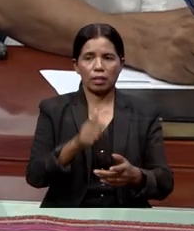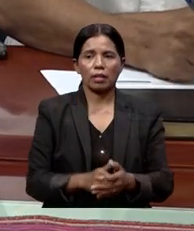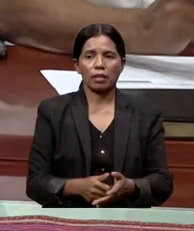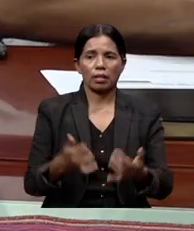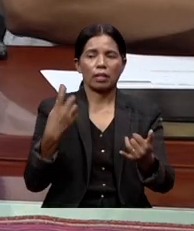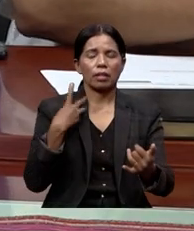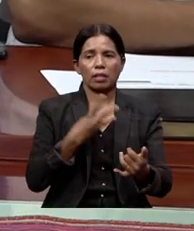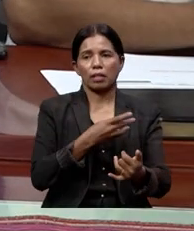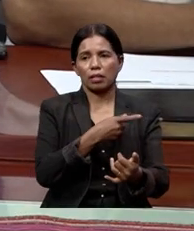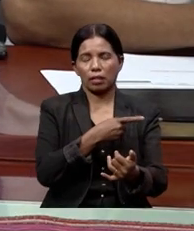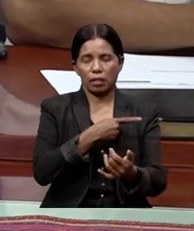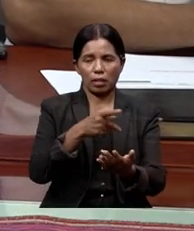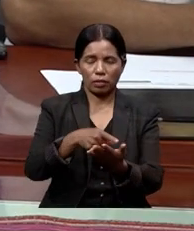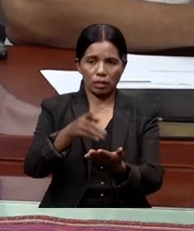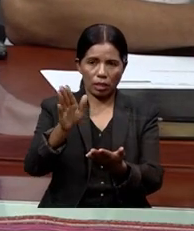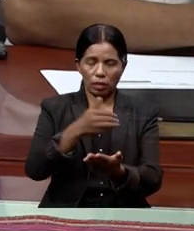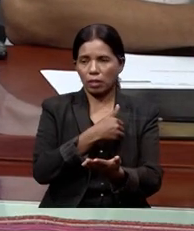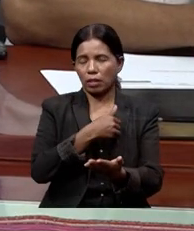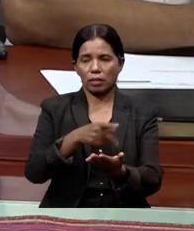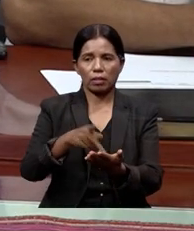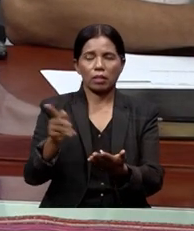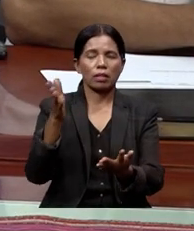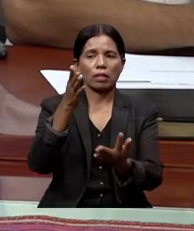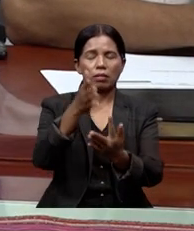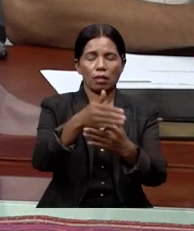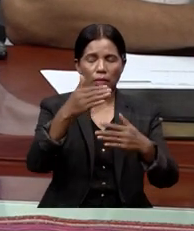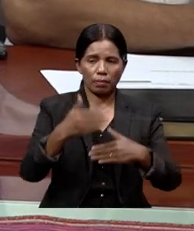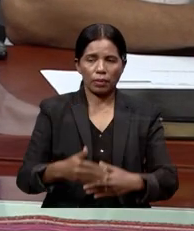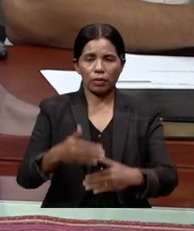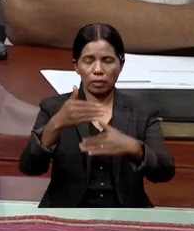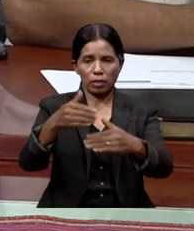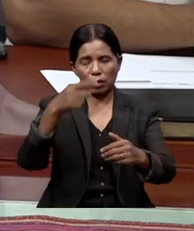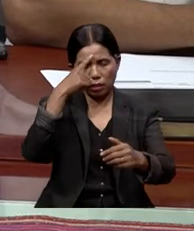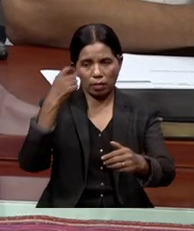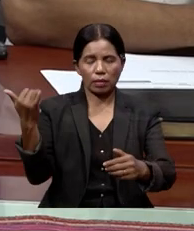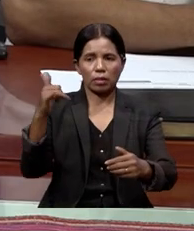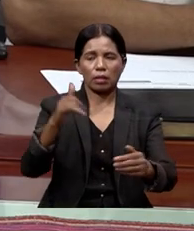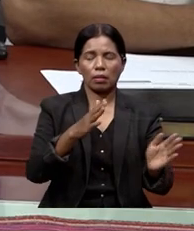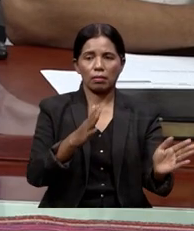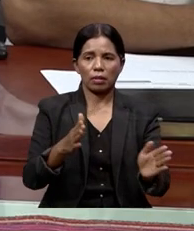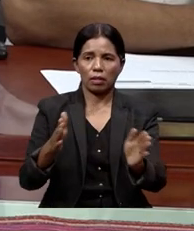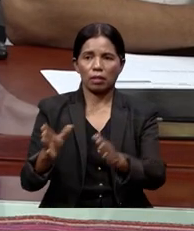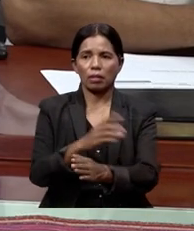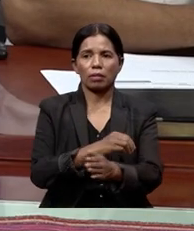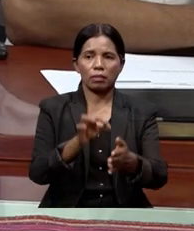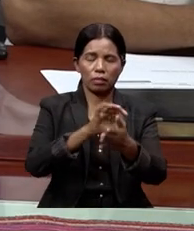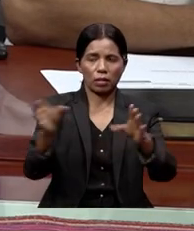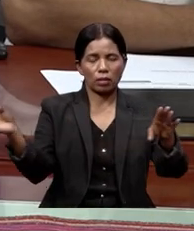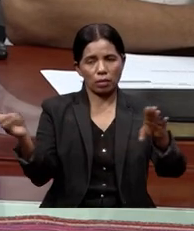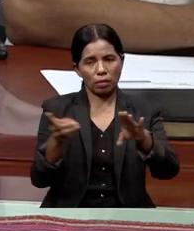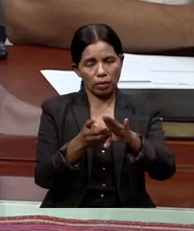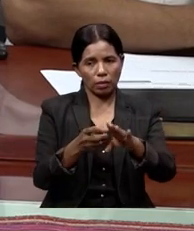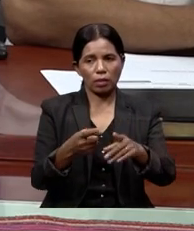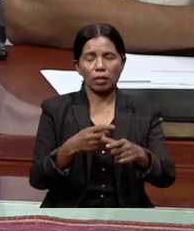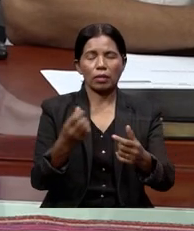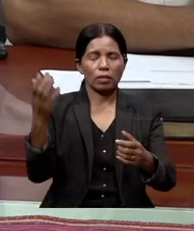da neita sira o cala pagamento, mas be sira aceitama e a processo tamba, sernia processo de inserção de documentos,